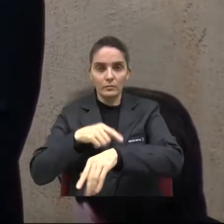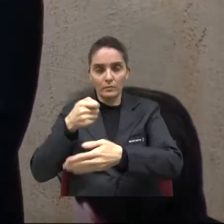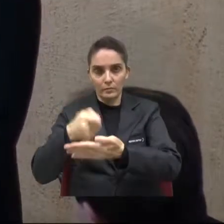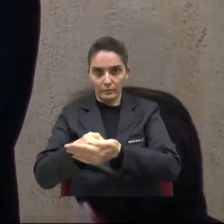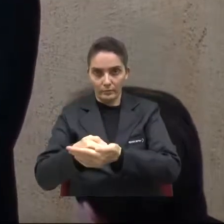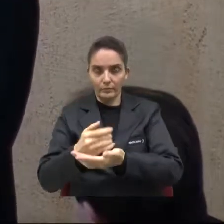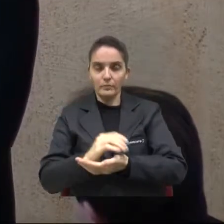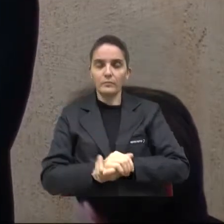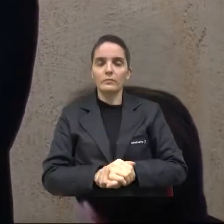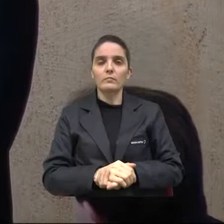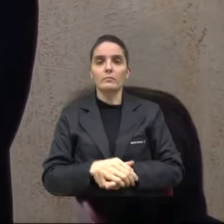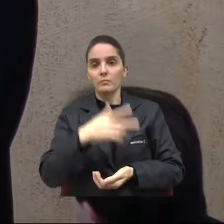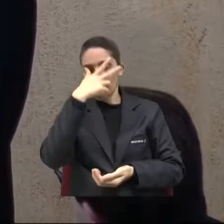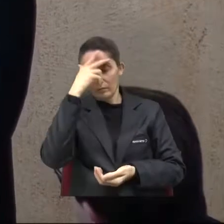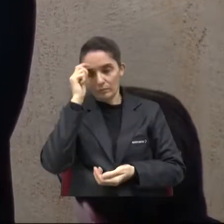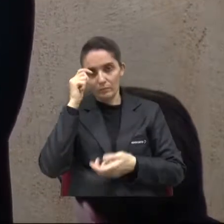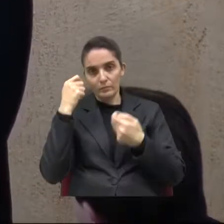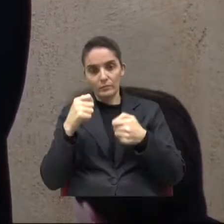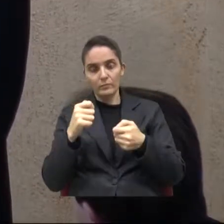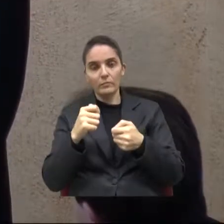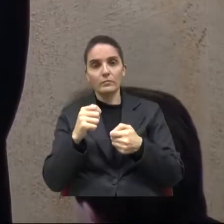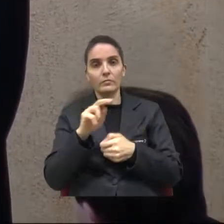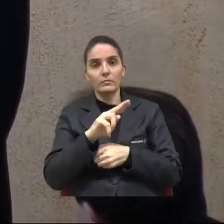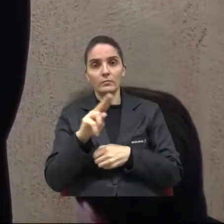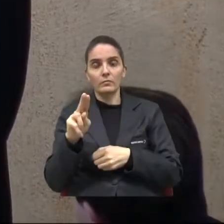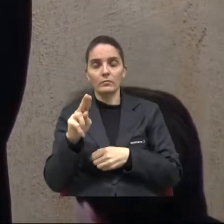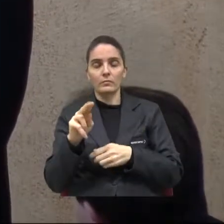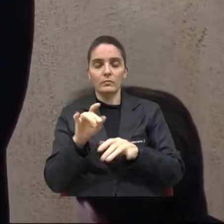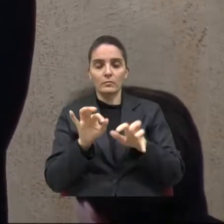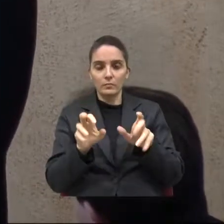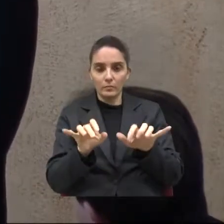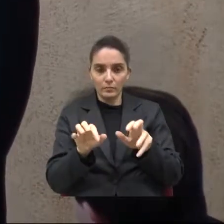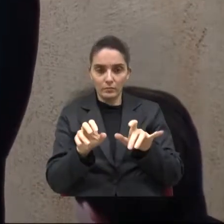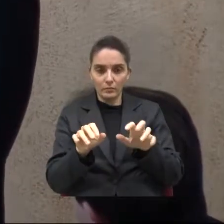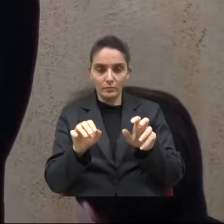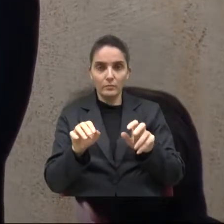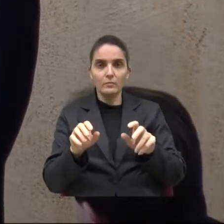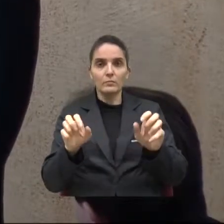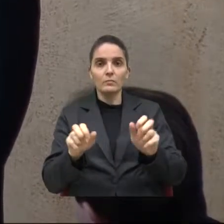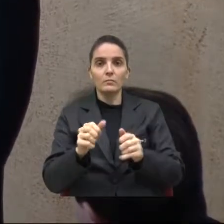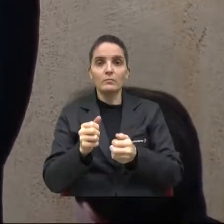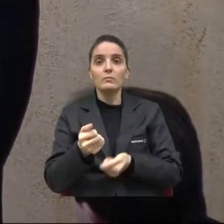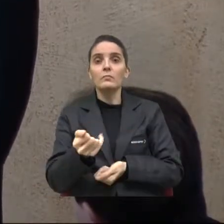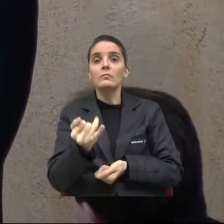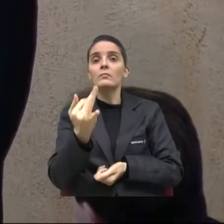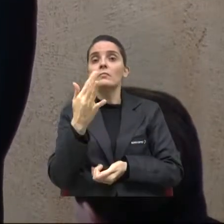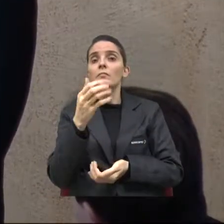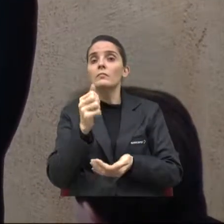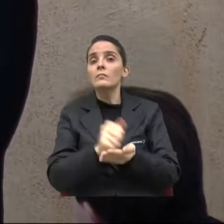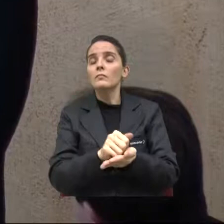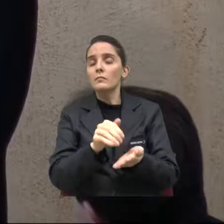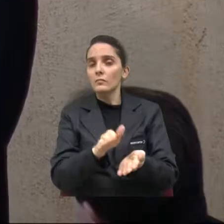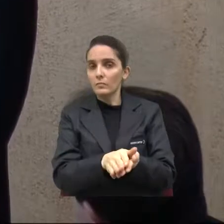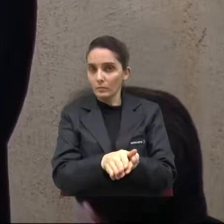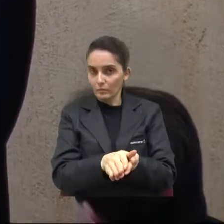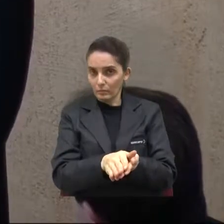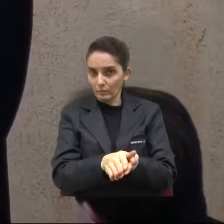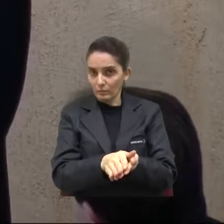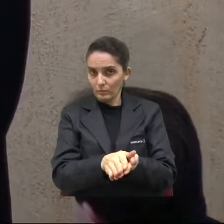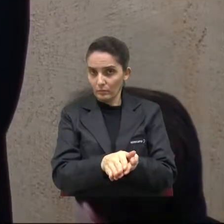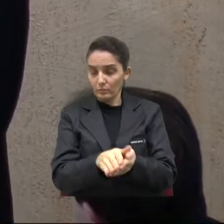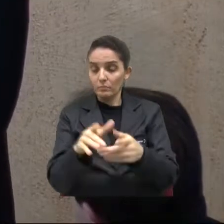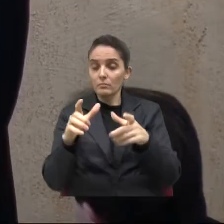a Prefeitura terá que denominar no site da transparência a quantidade de multas aplicadas, em